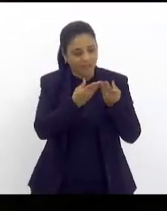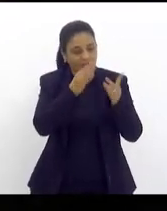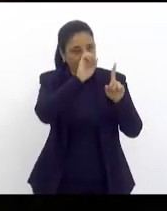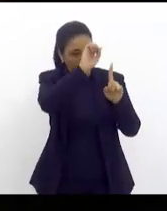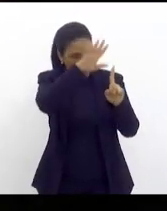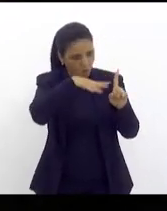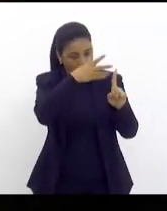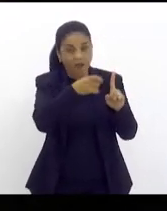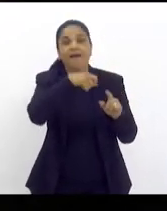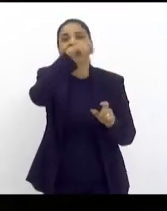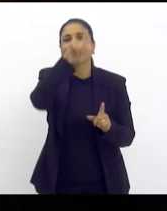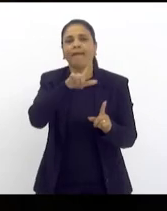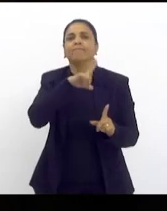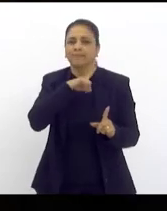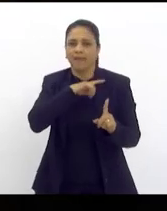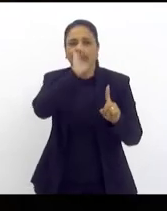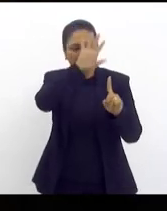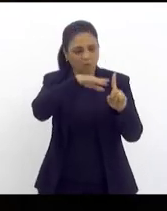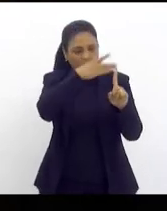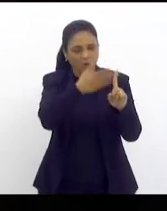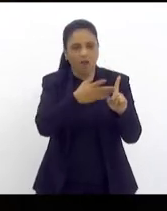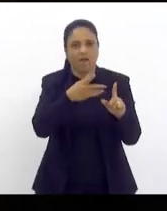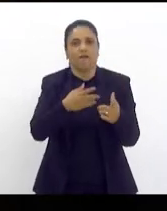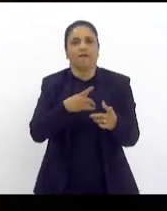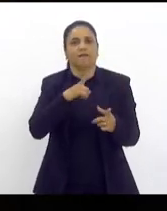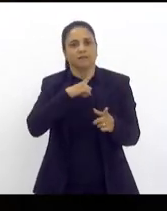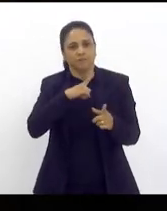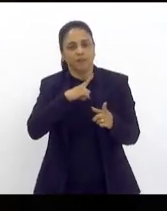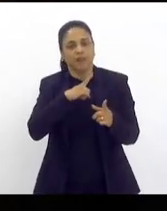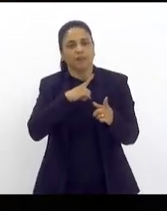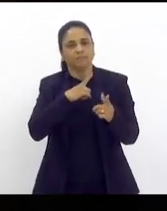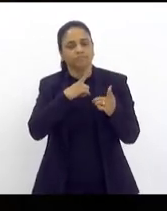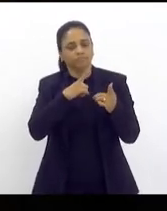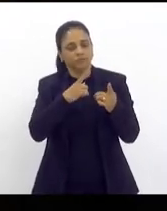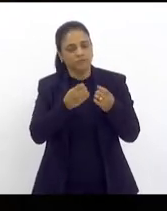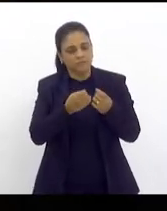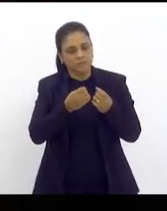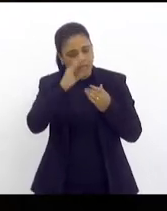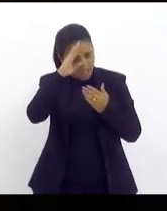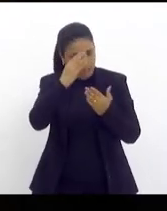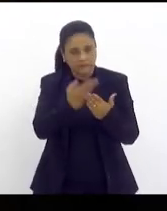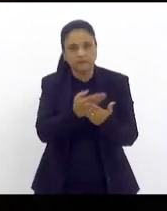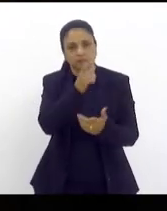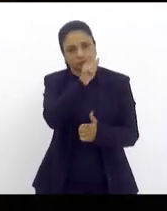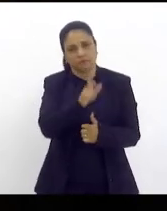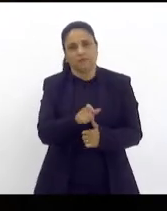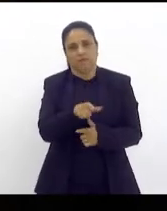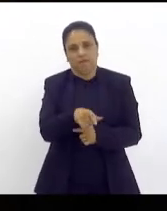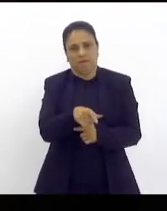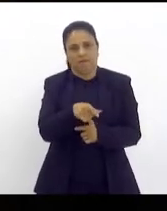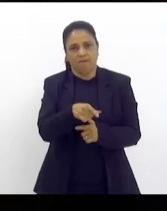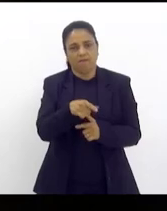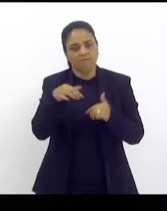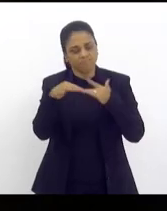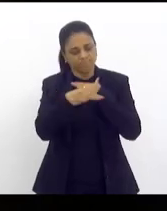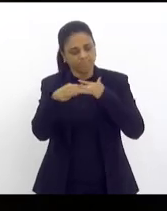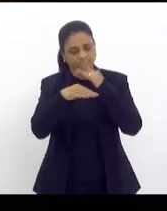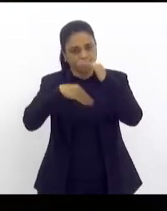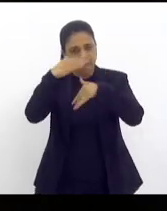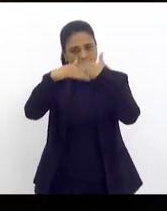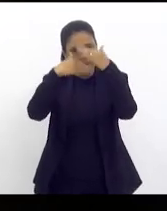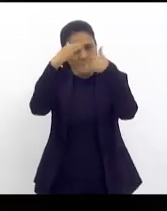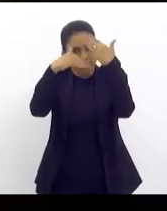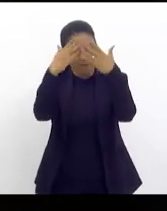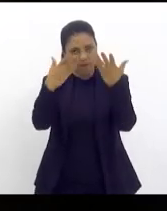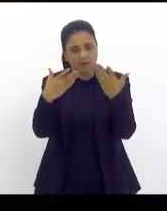valer tudo que vocês depositaram nele, cobrando dele uma produtividade e um crescimento da cidade, como o Rubão fez ali,